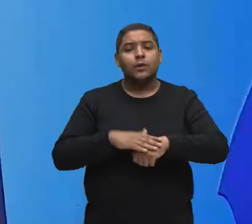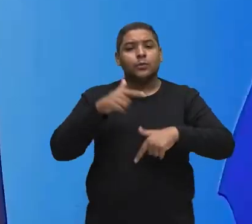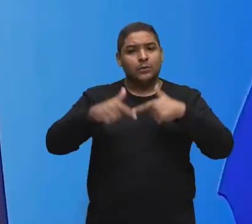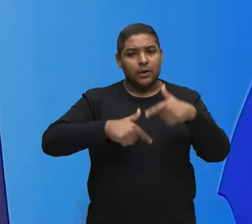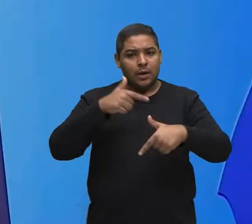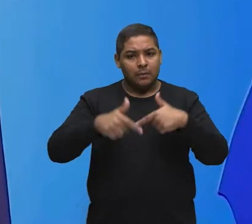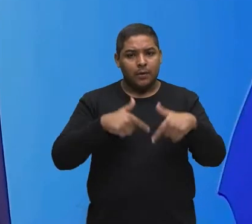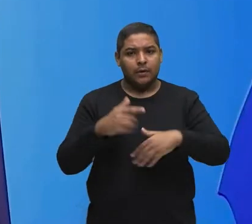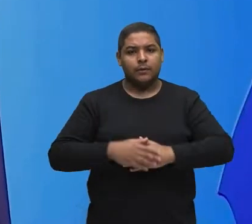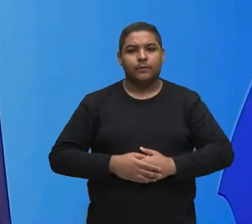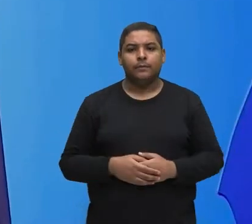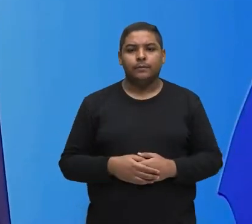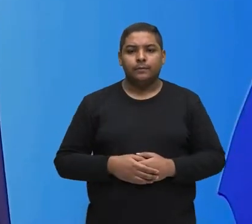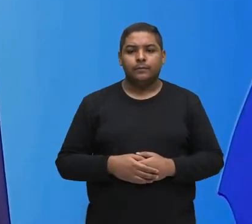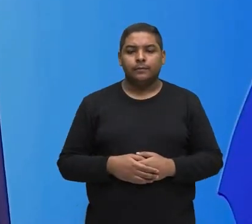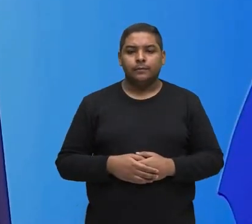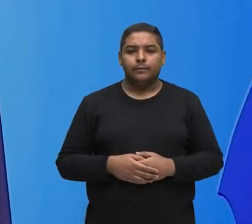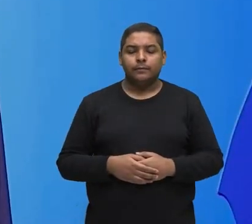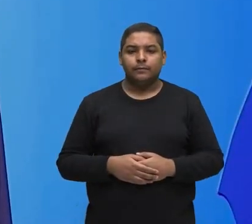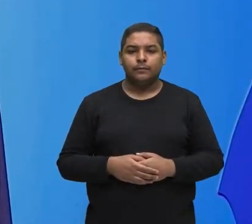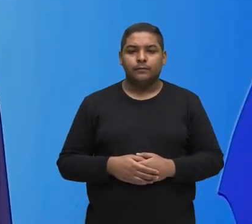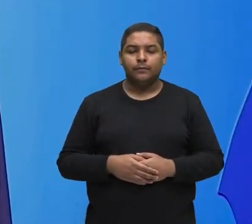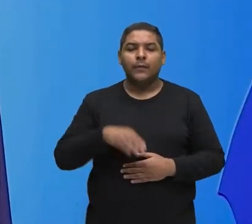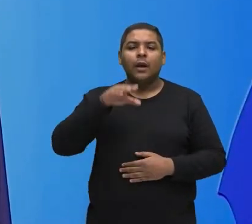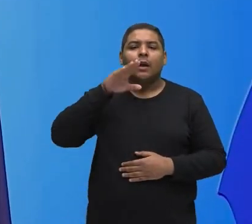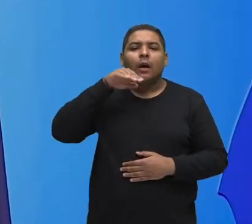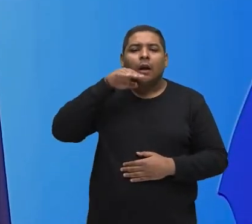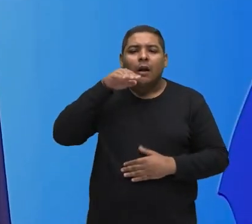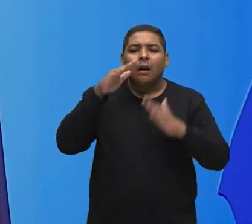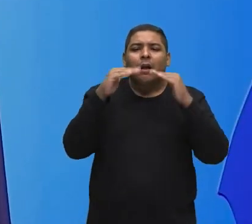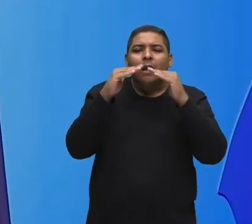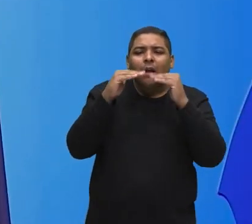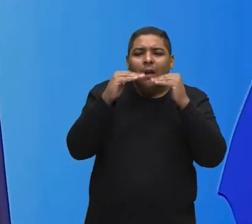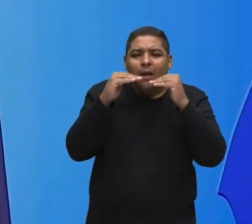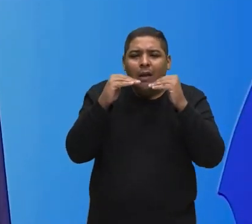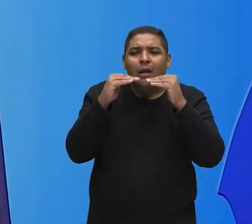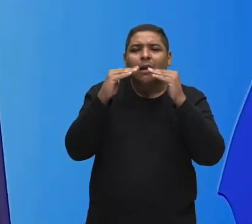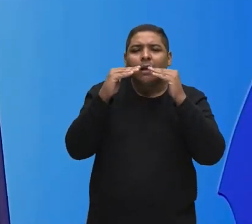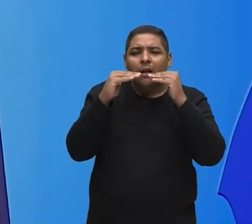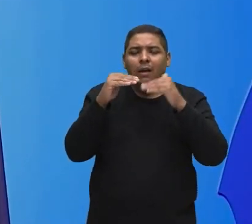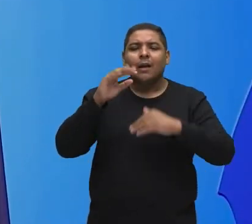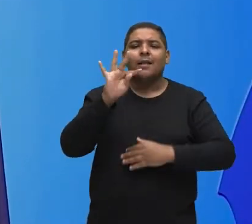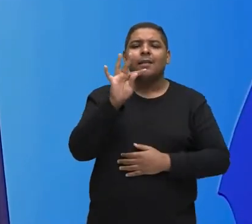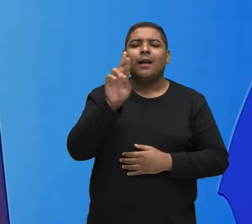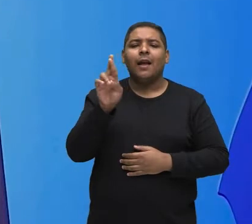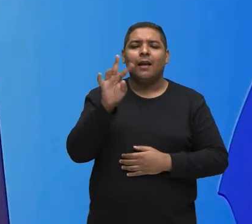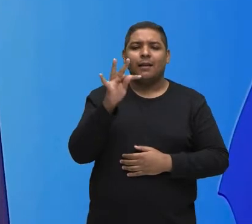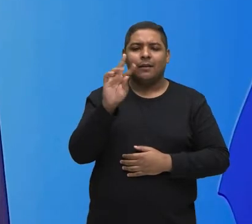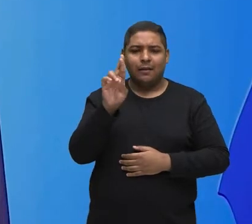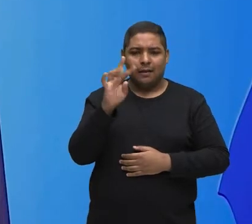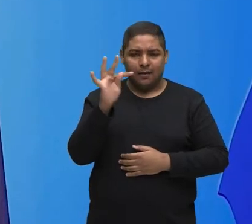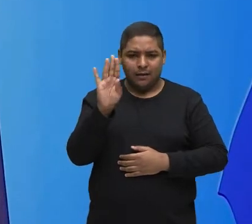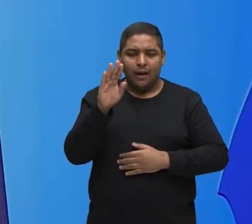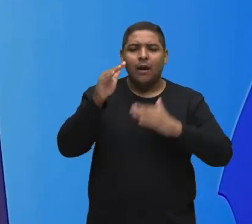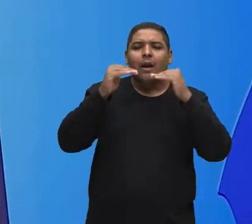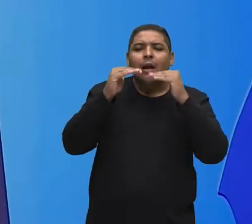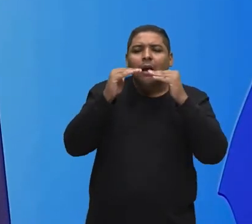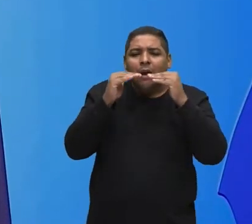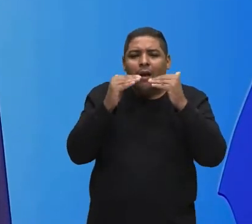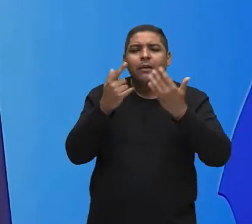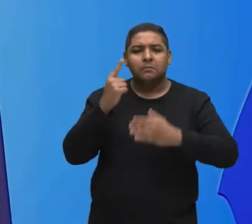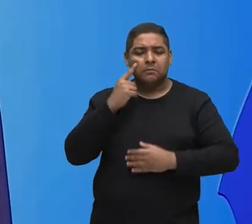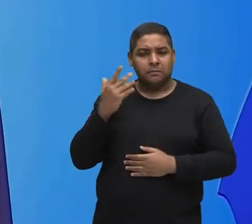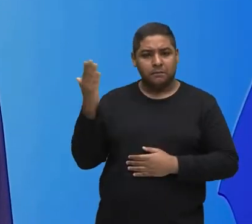trabalho. Faça o exercício de vibração de língua, o som do TR. Emita esse som com a